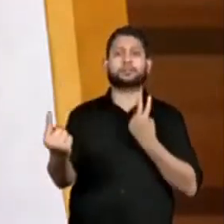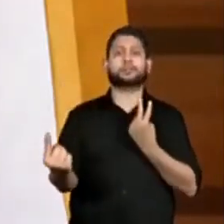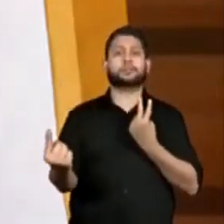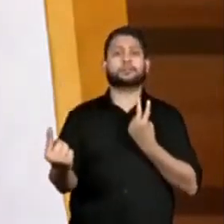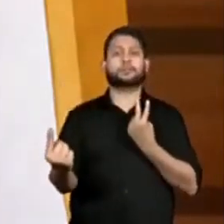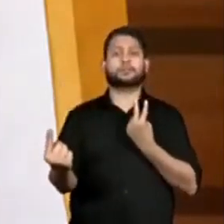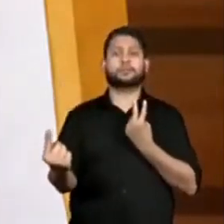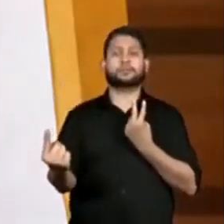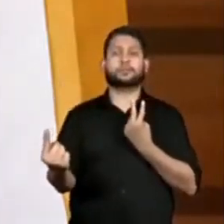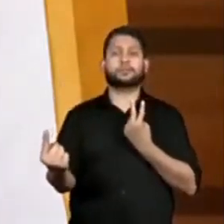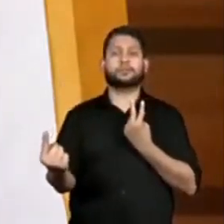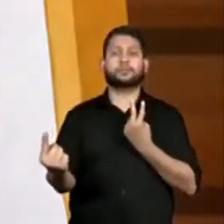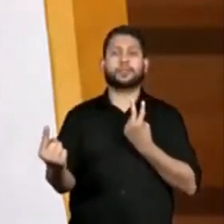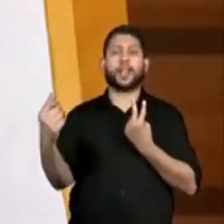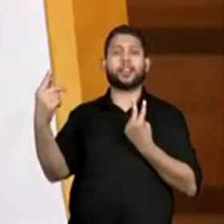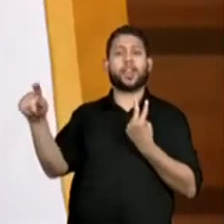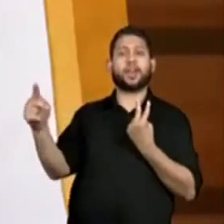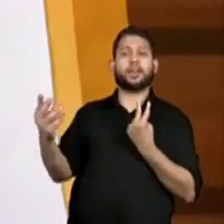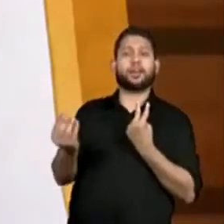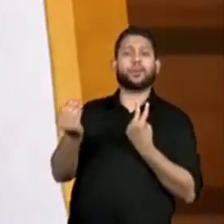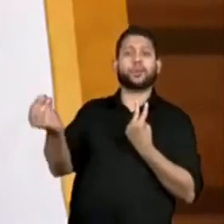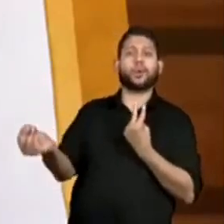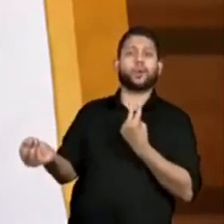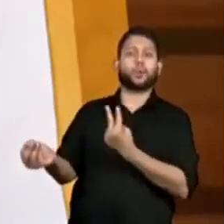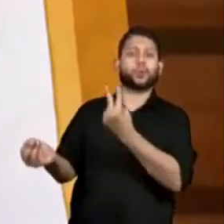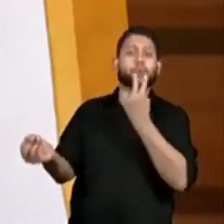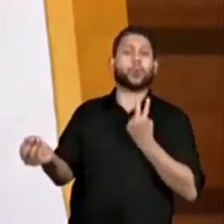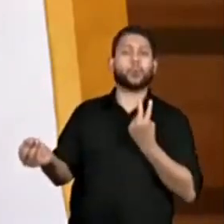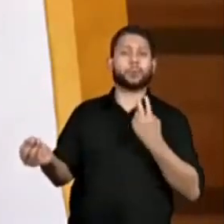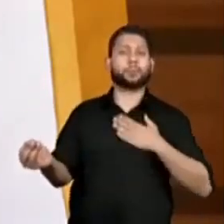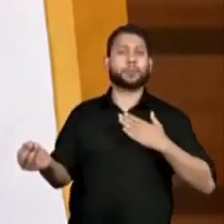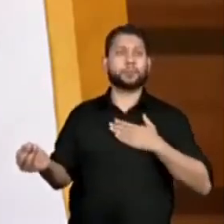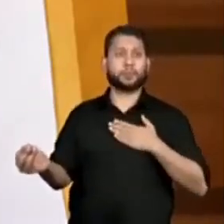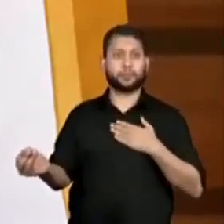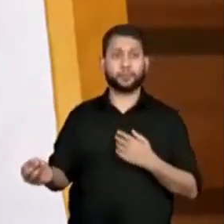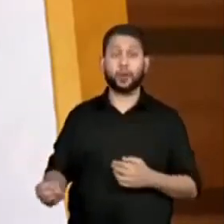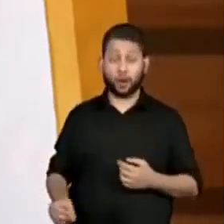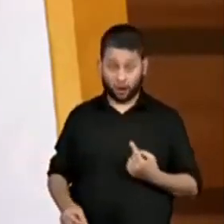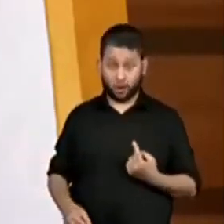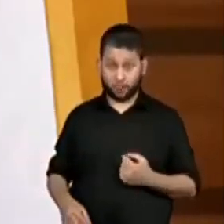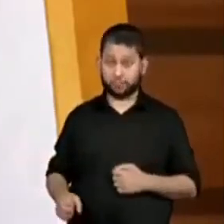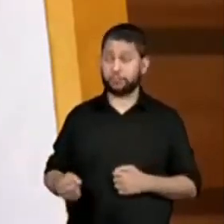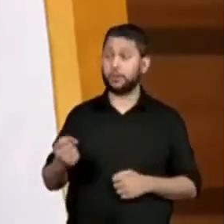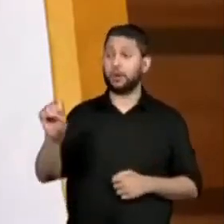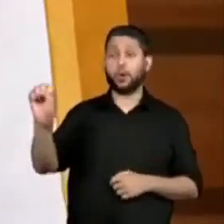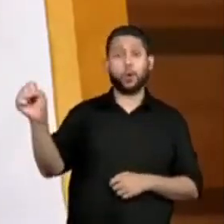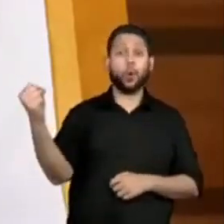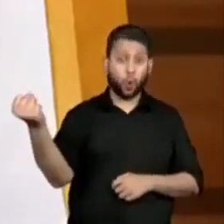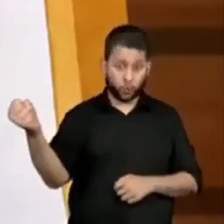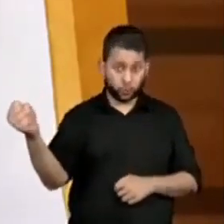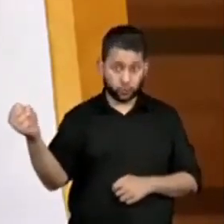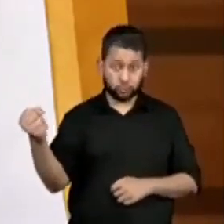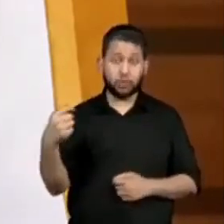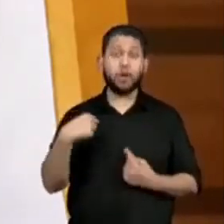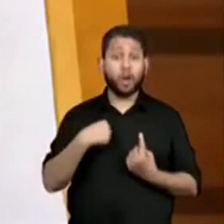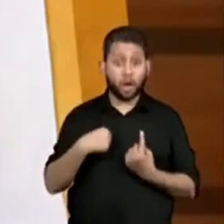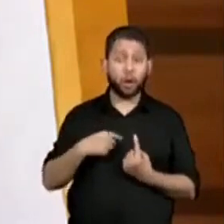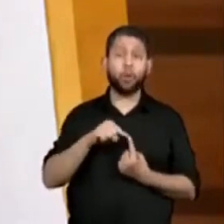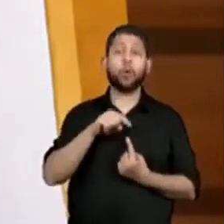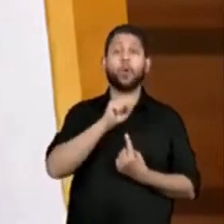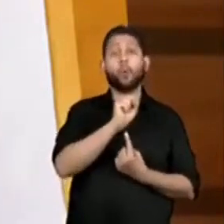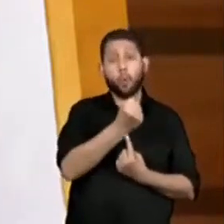só E lembrando que aqui nós temos uma duas três quatro cinco seis sete oito